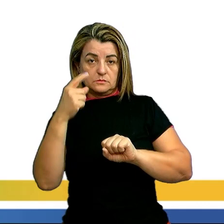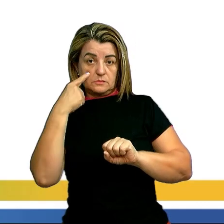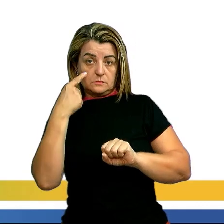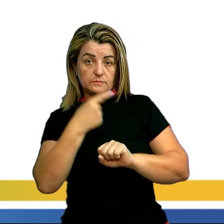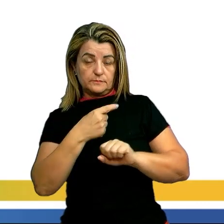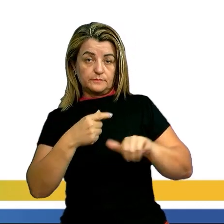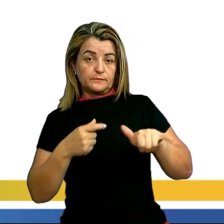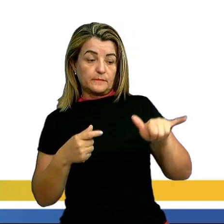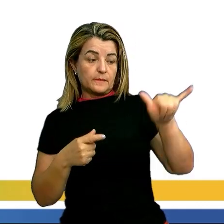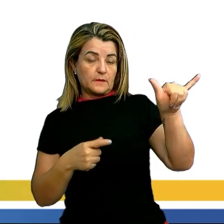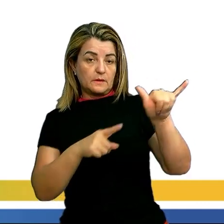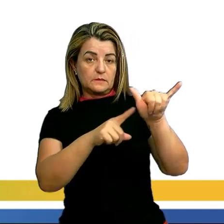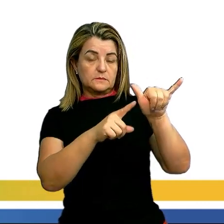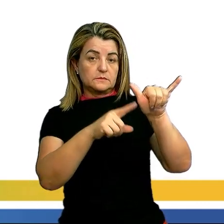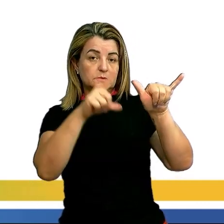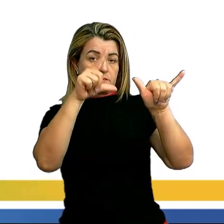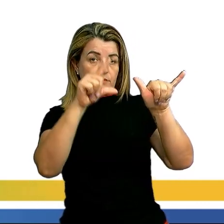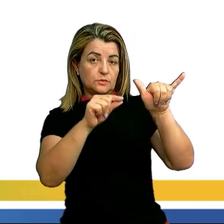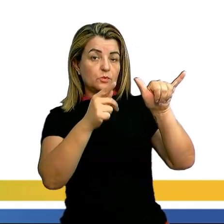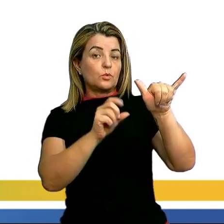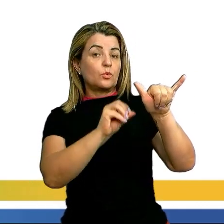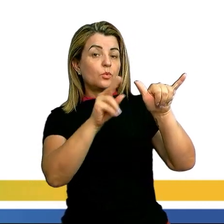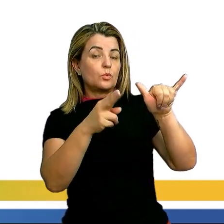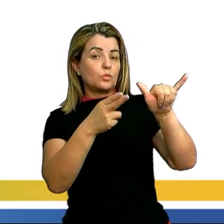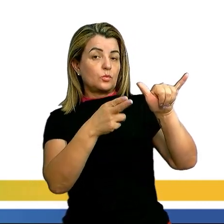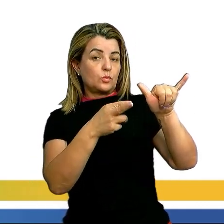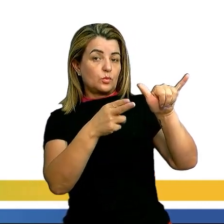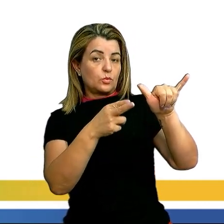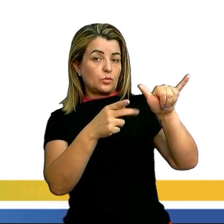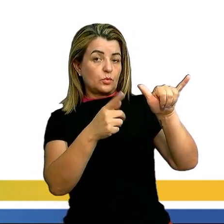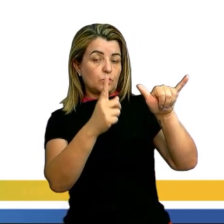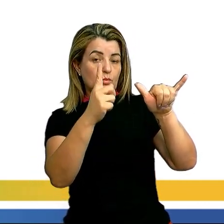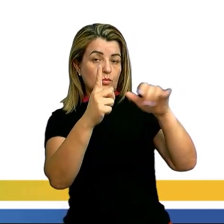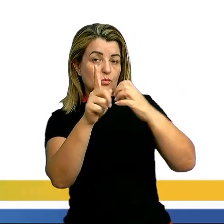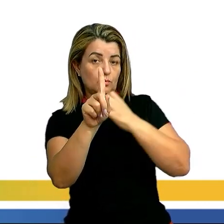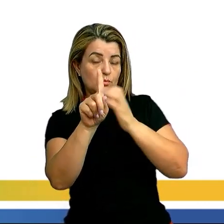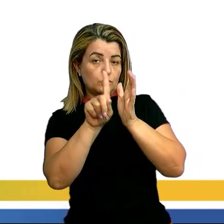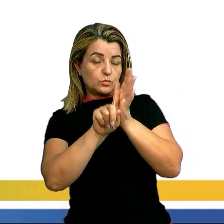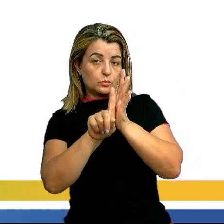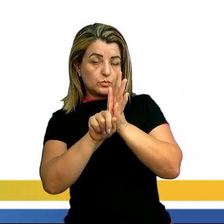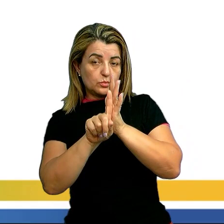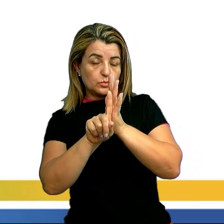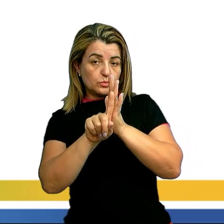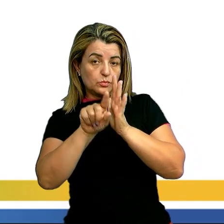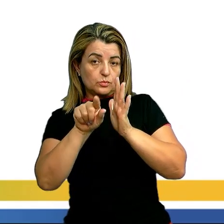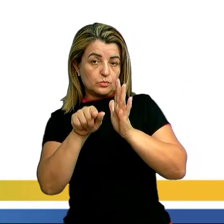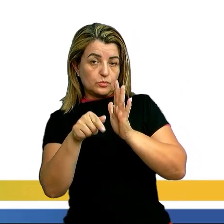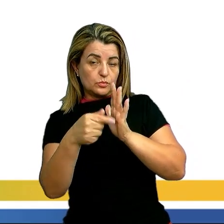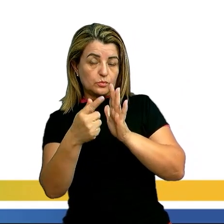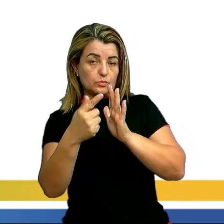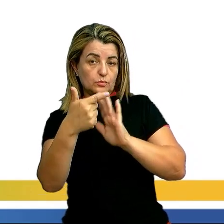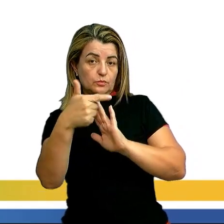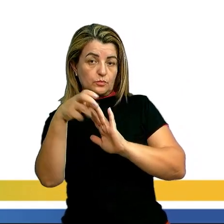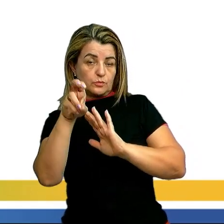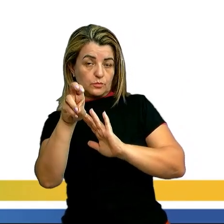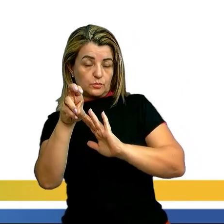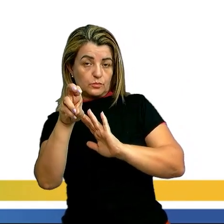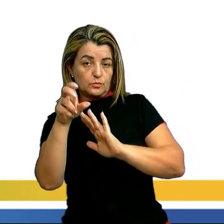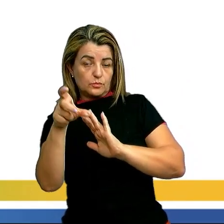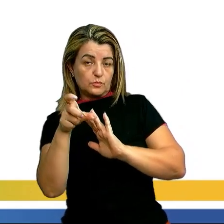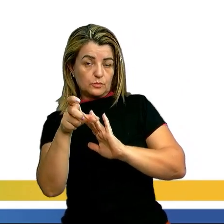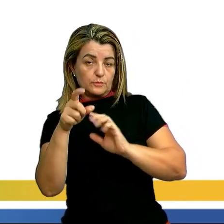ele tem que ser menor ou igual que menos 1,25x mais 70.